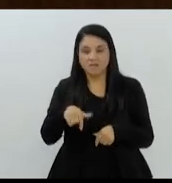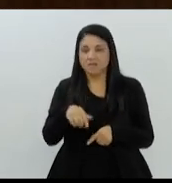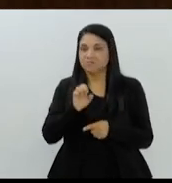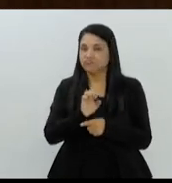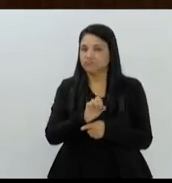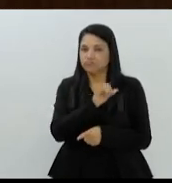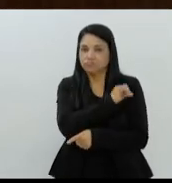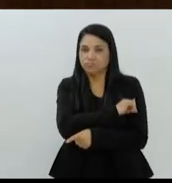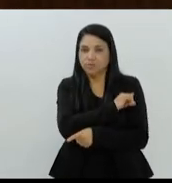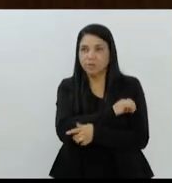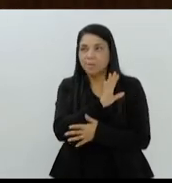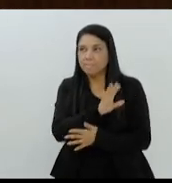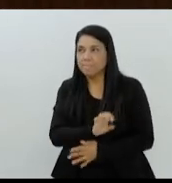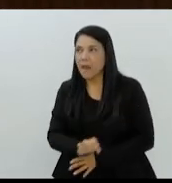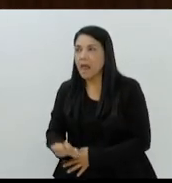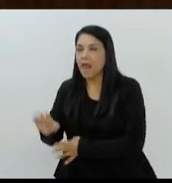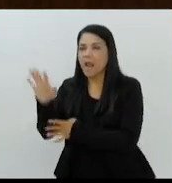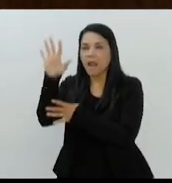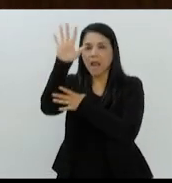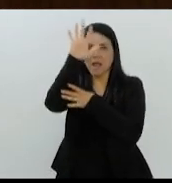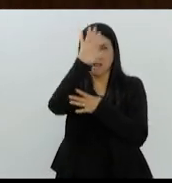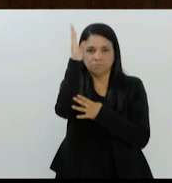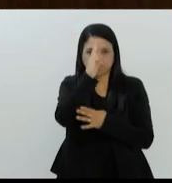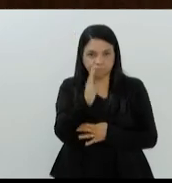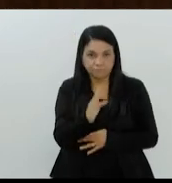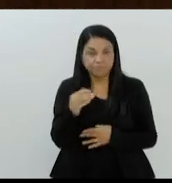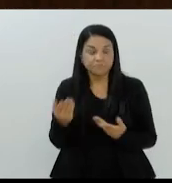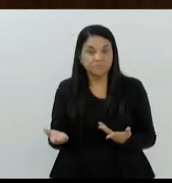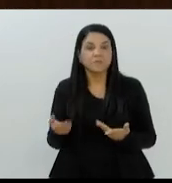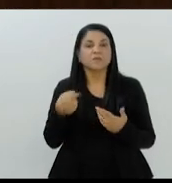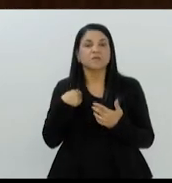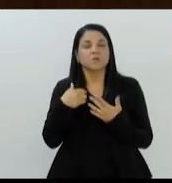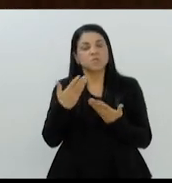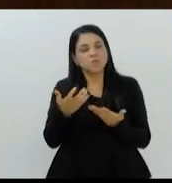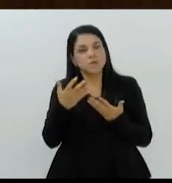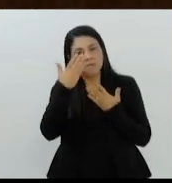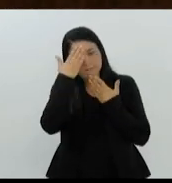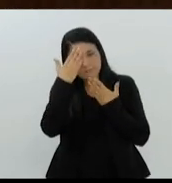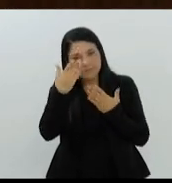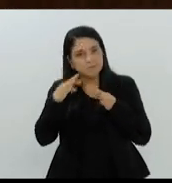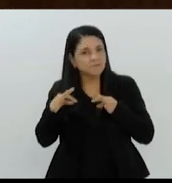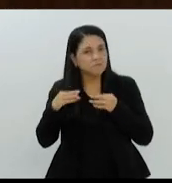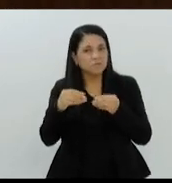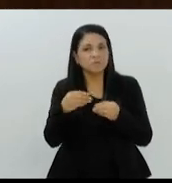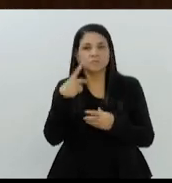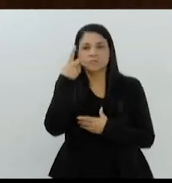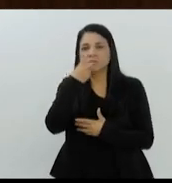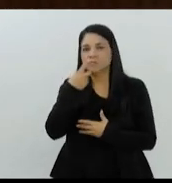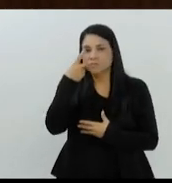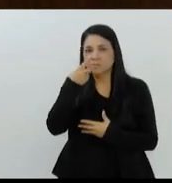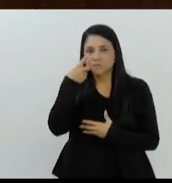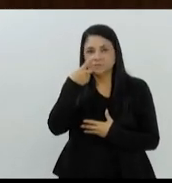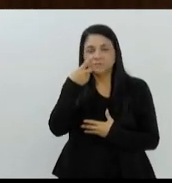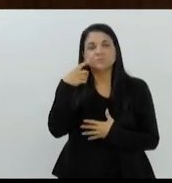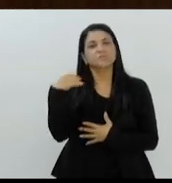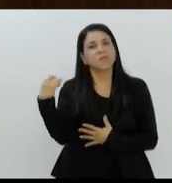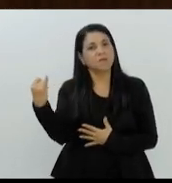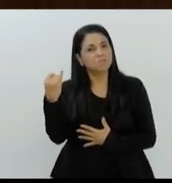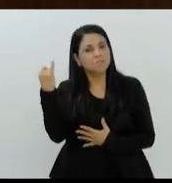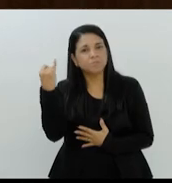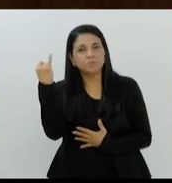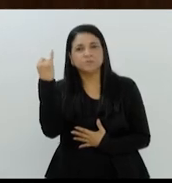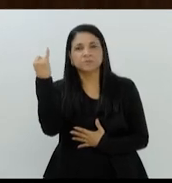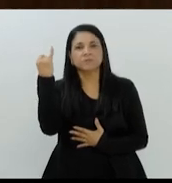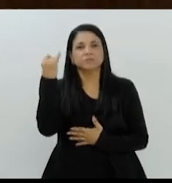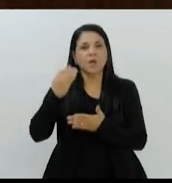mas em todo o Brasil. Mas hoje eu venho aqui agradecer a todos os colegas, né, porque é muito importante, né,